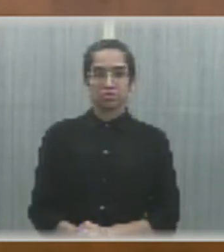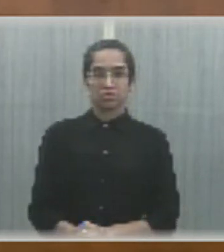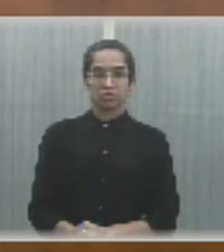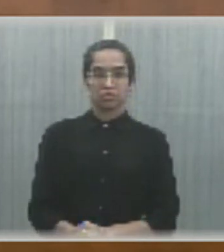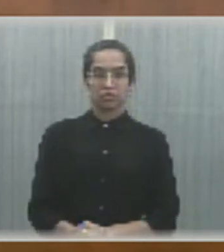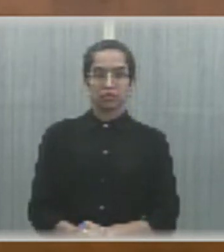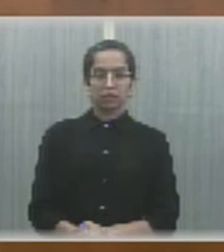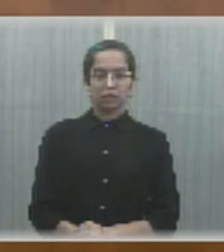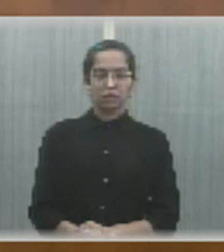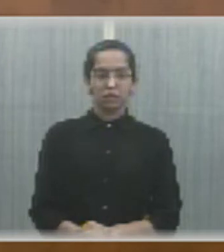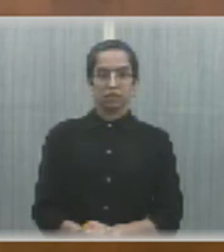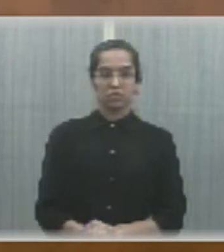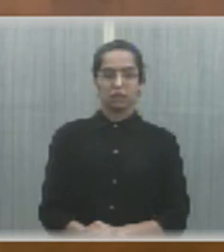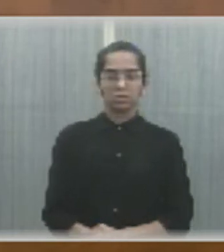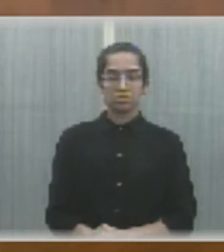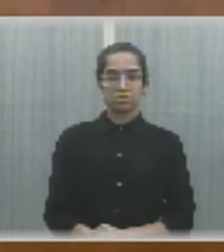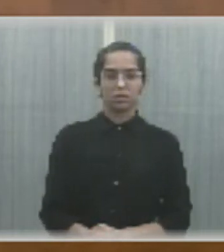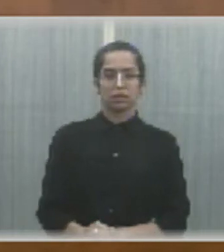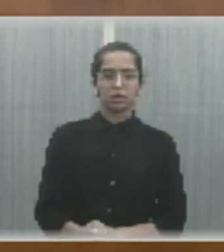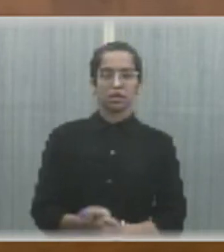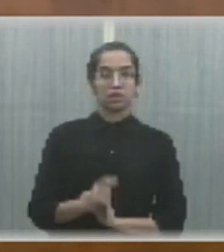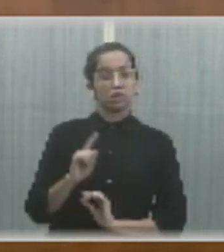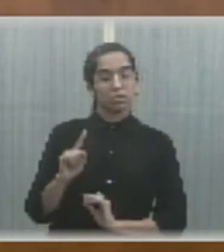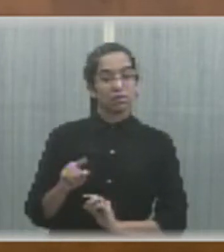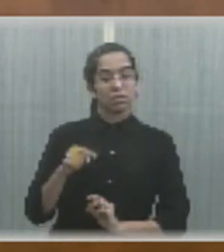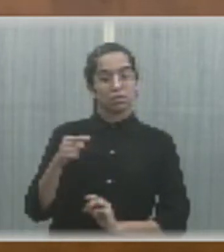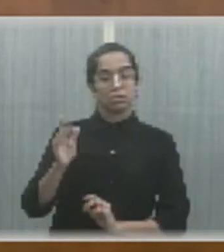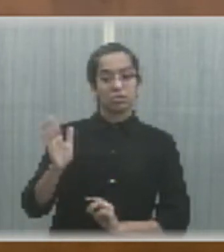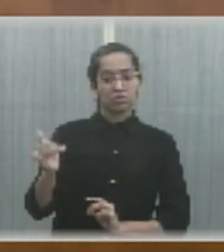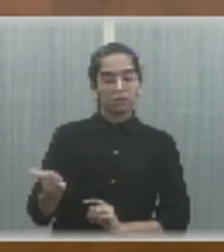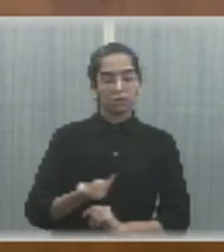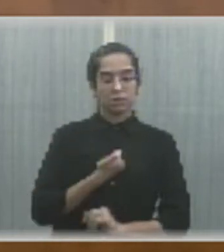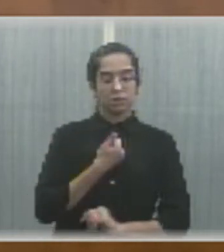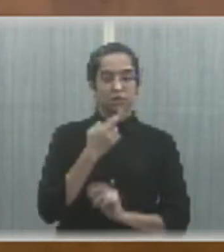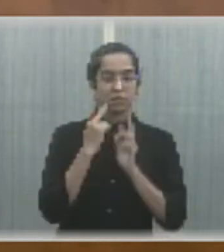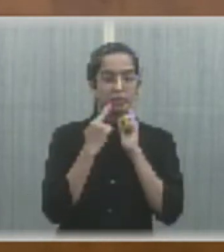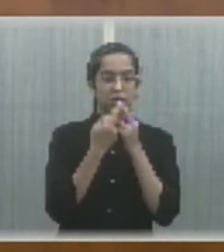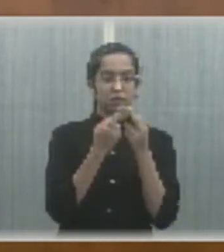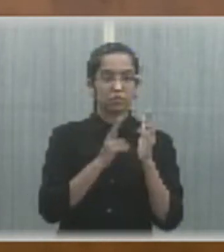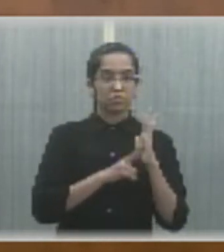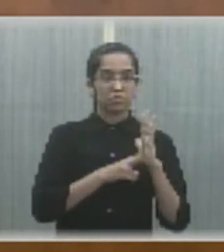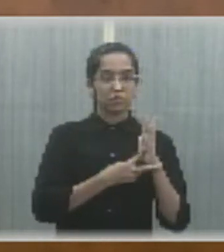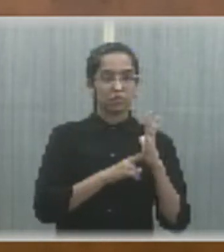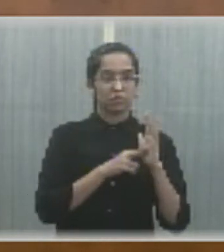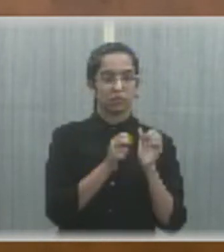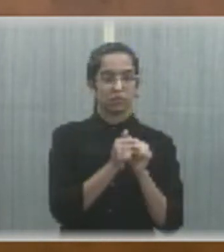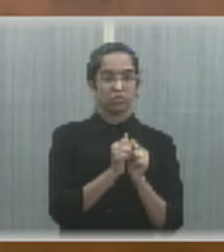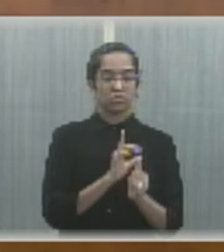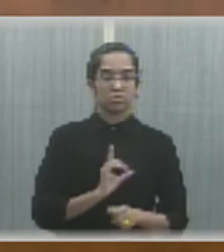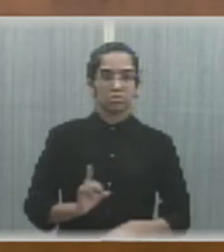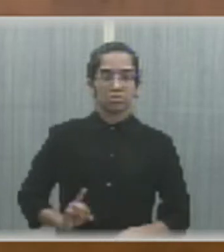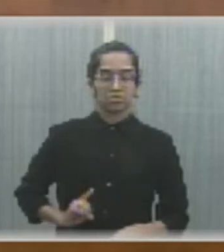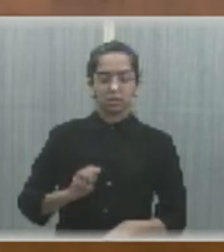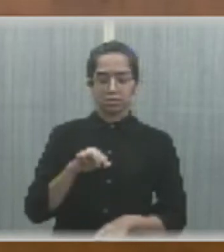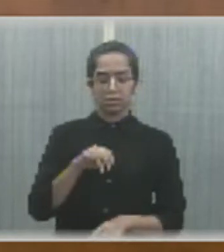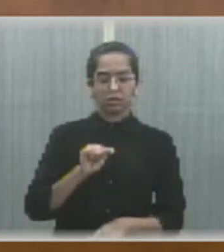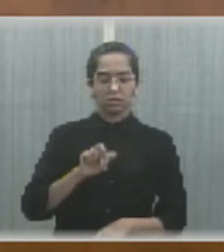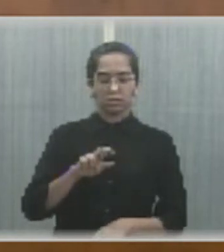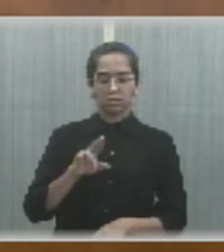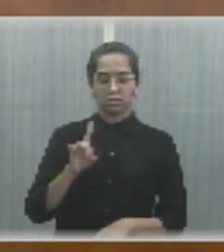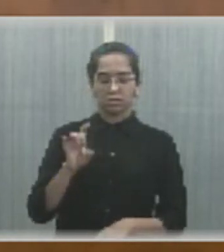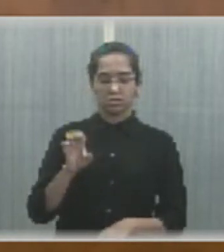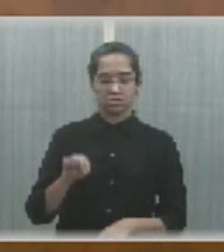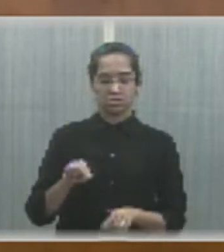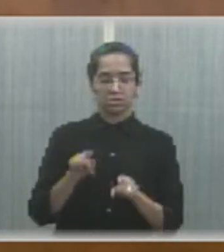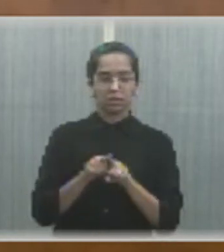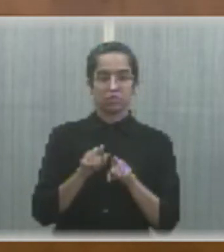depois de saber que tinha uma reunião no Sindicato dos Médicos com o meu colega deputado Marden, com o doutor Silvio